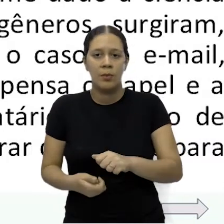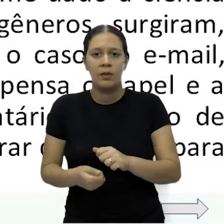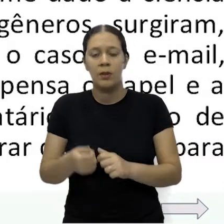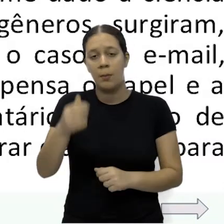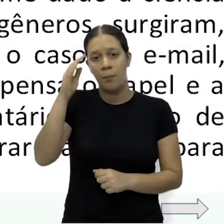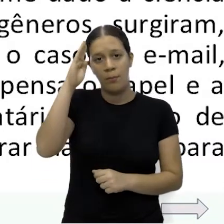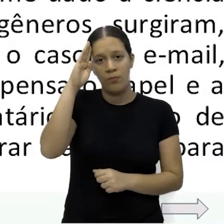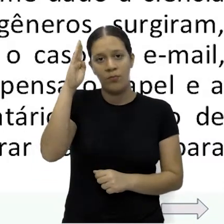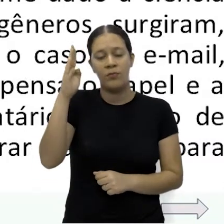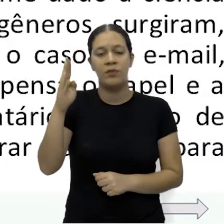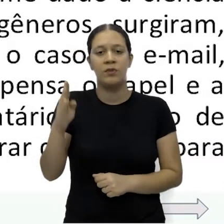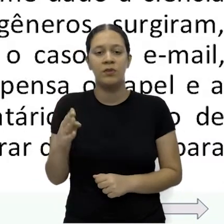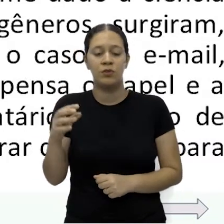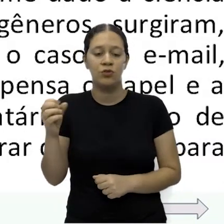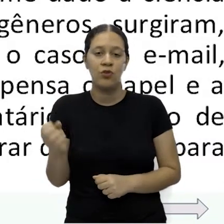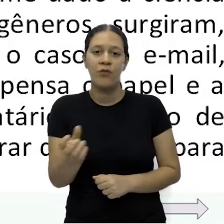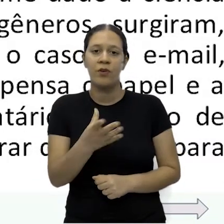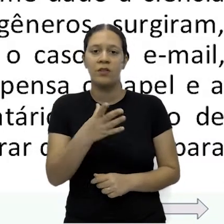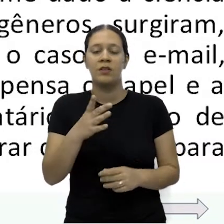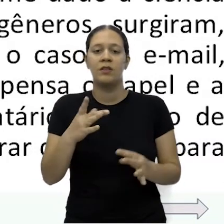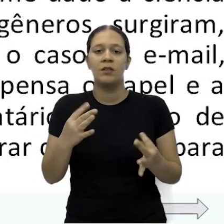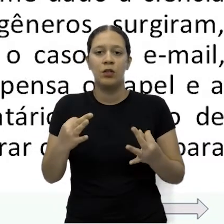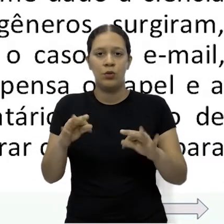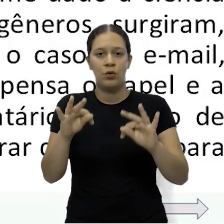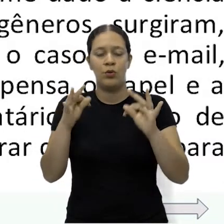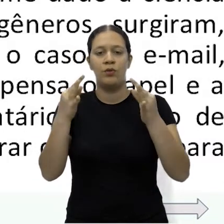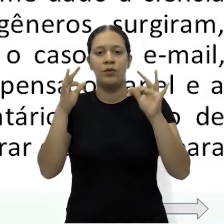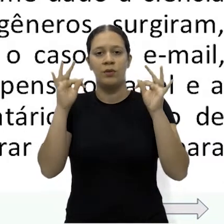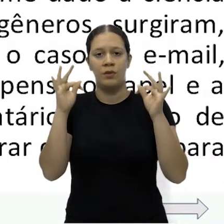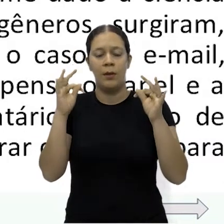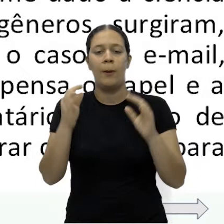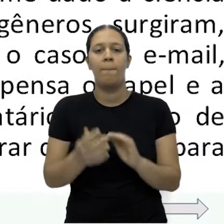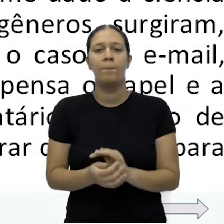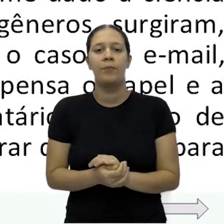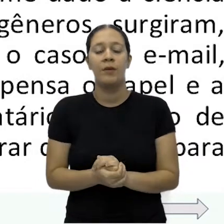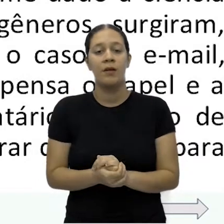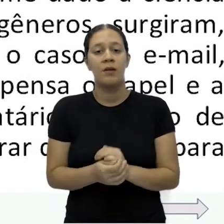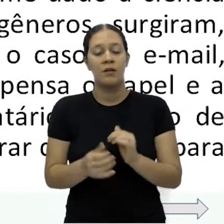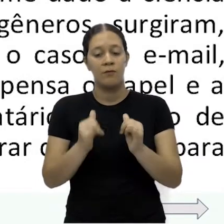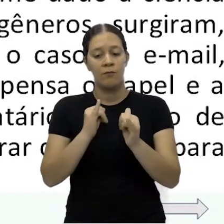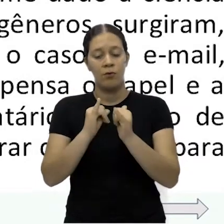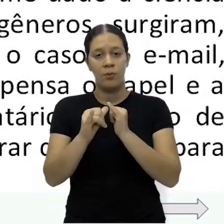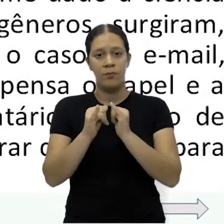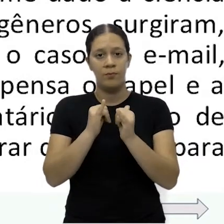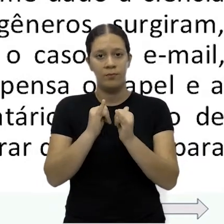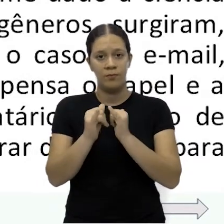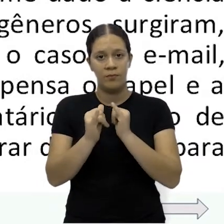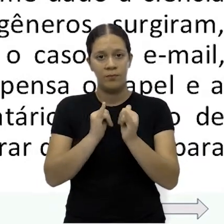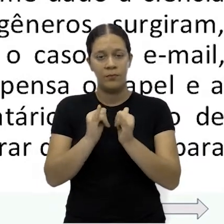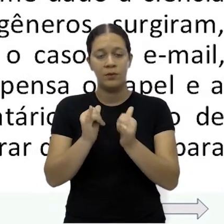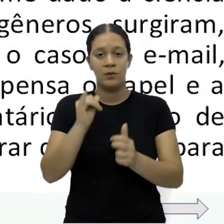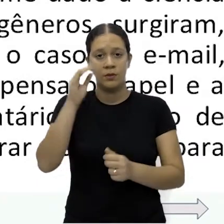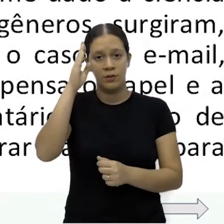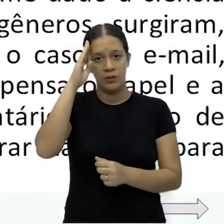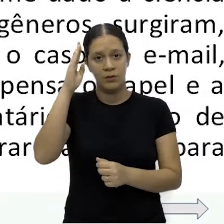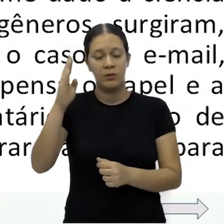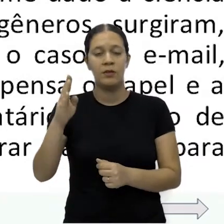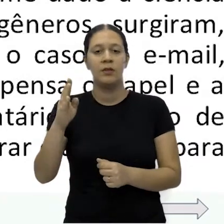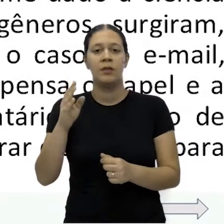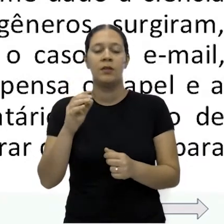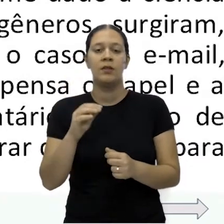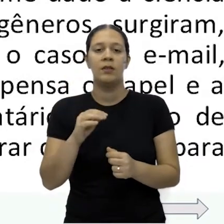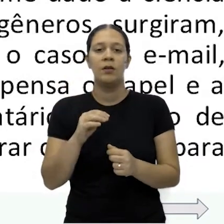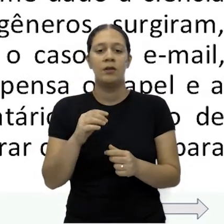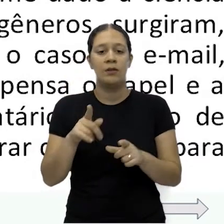mundo, principalmente às inovações tecnológicas. O advento da informática e principalmente